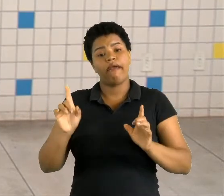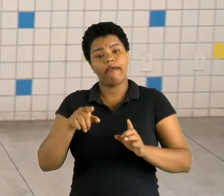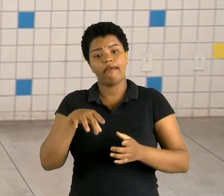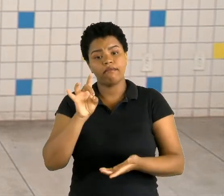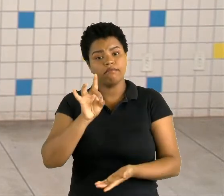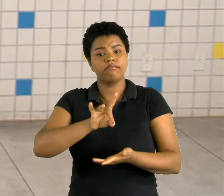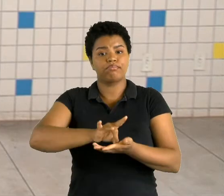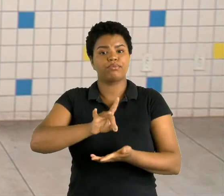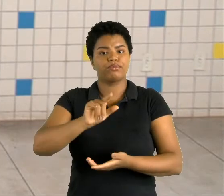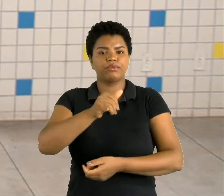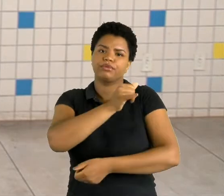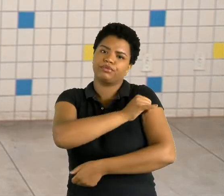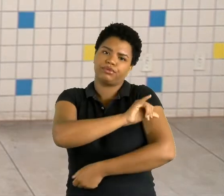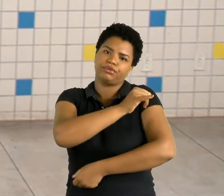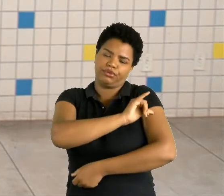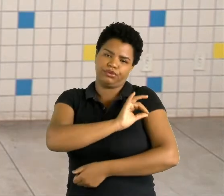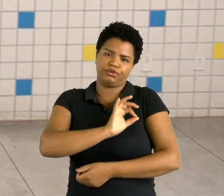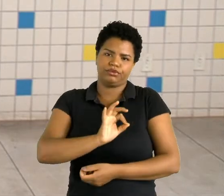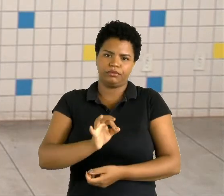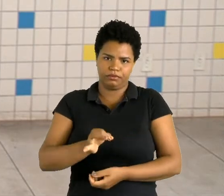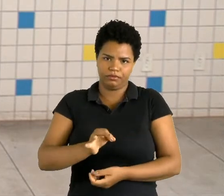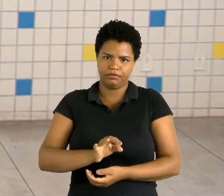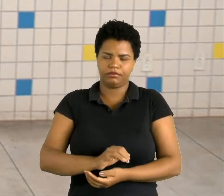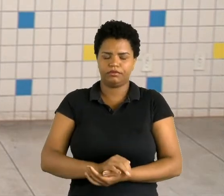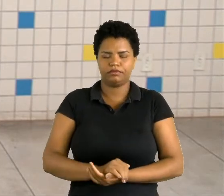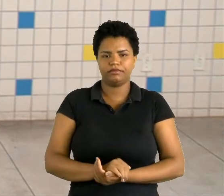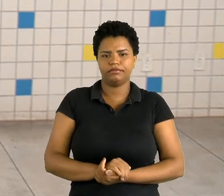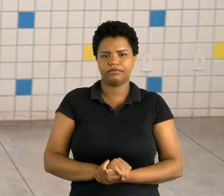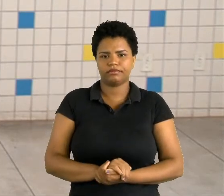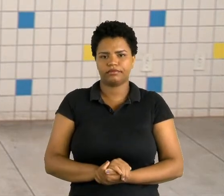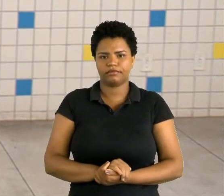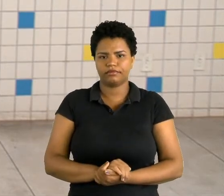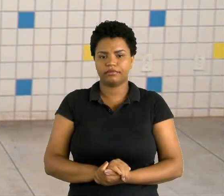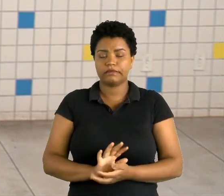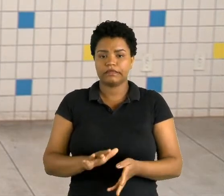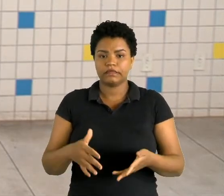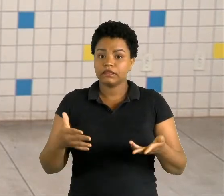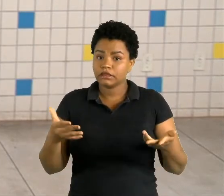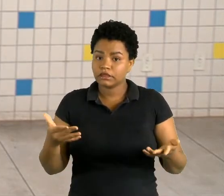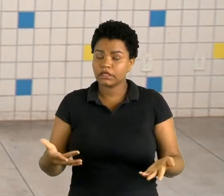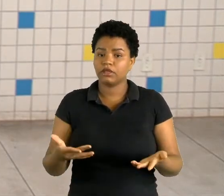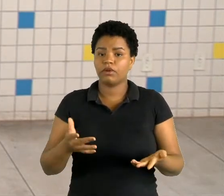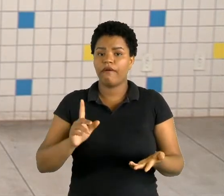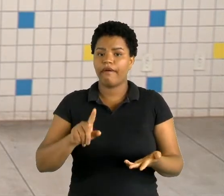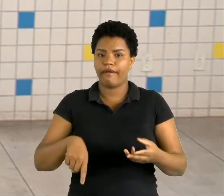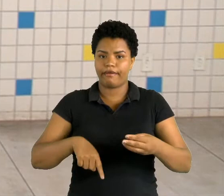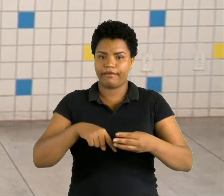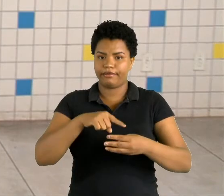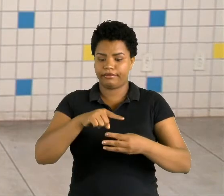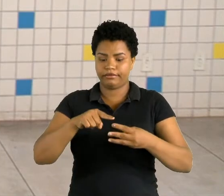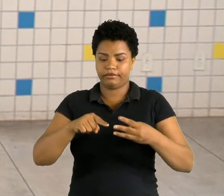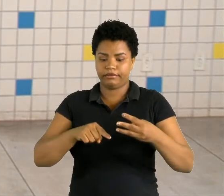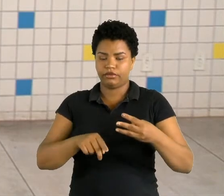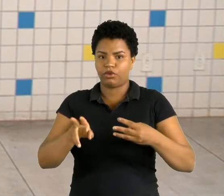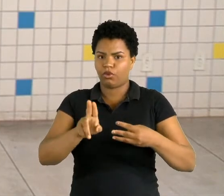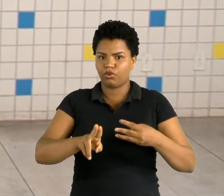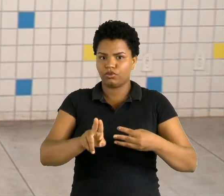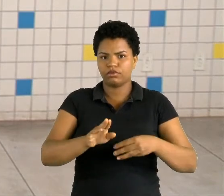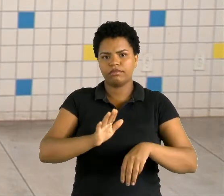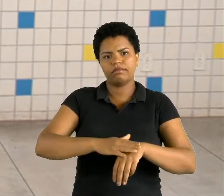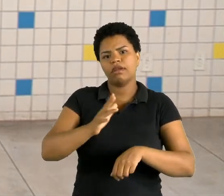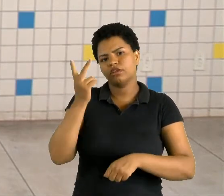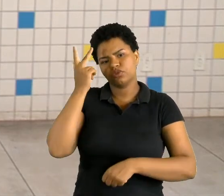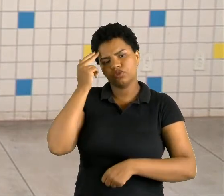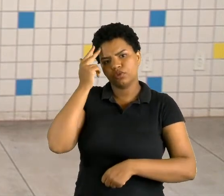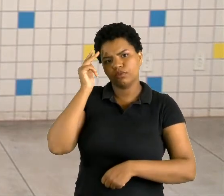Cristo Redentor, de fato, ele fica no Rio de Janeiro. Então, essas são os 3 usos mais comuns do